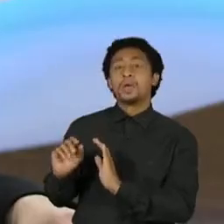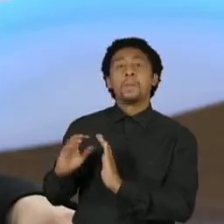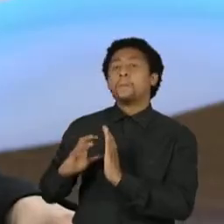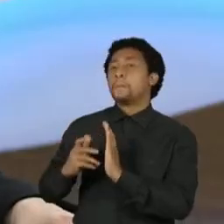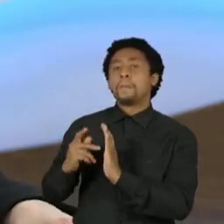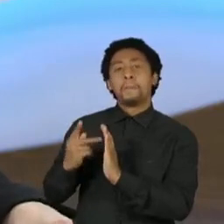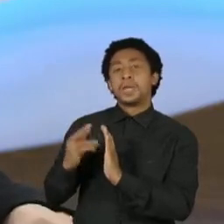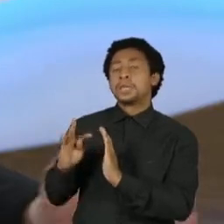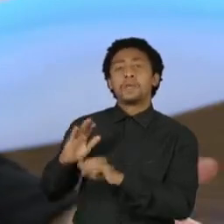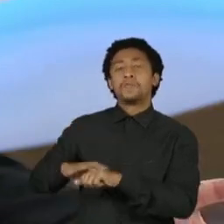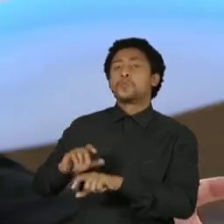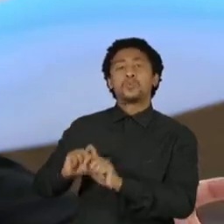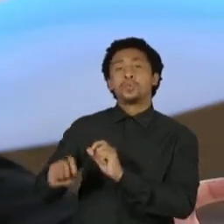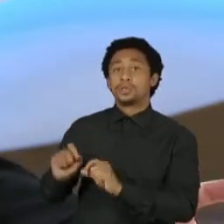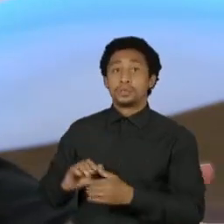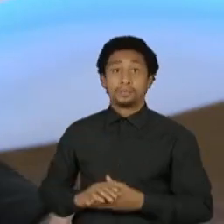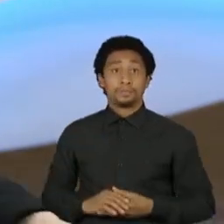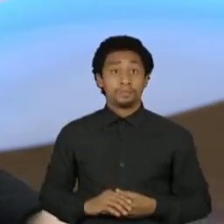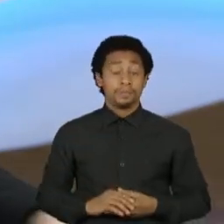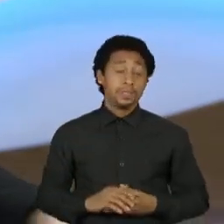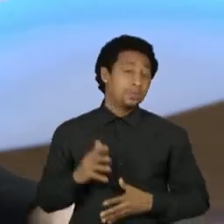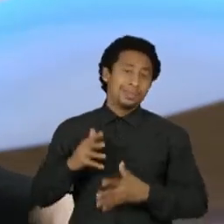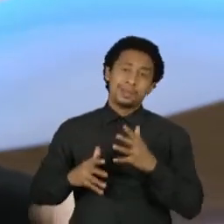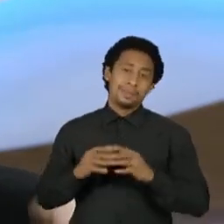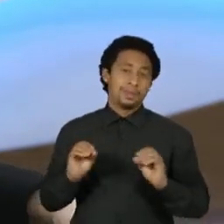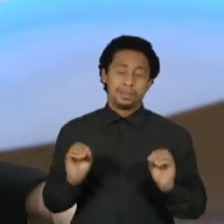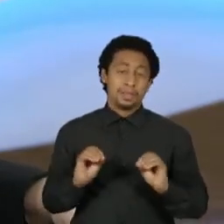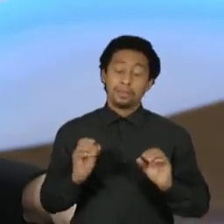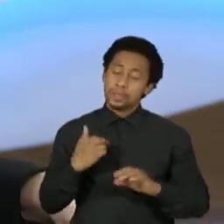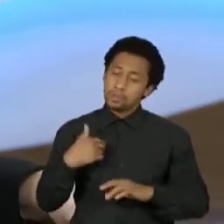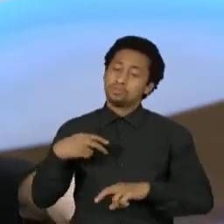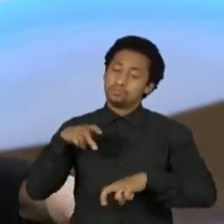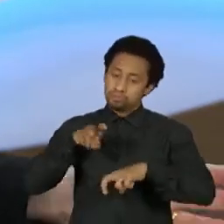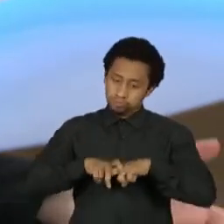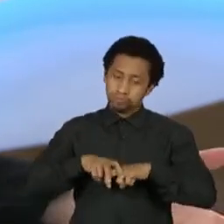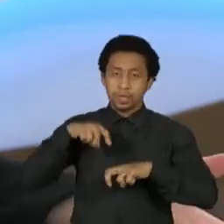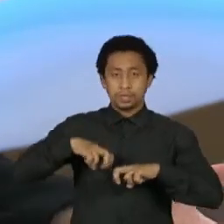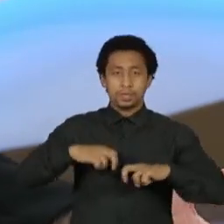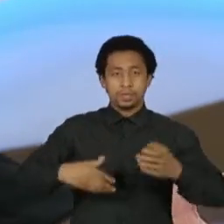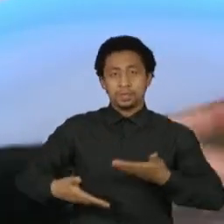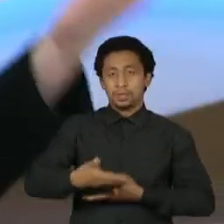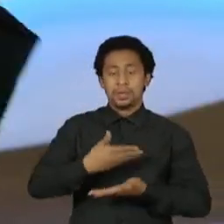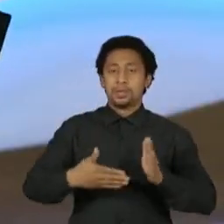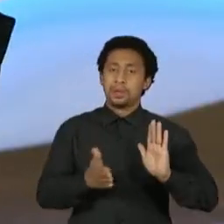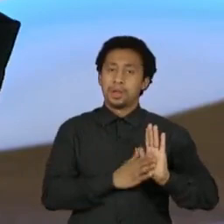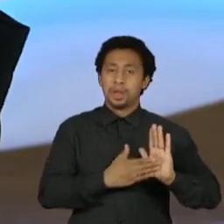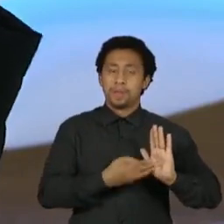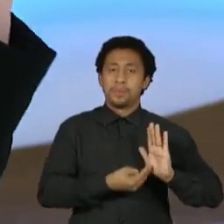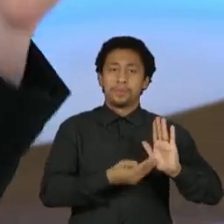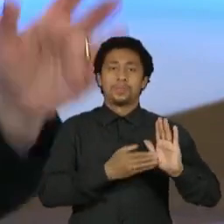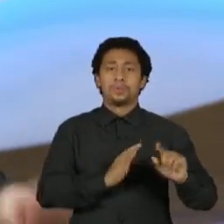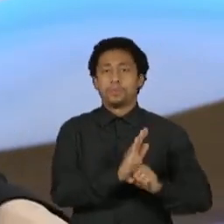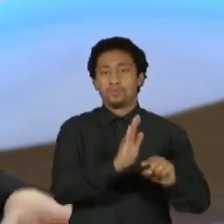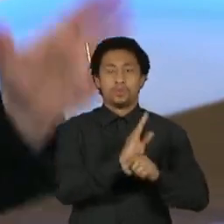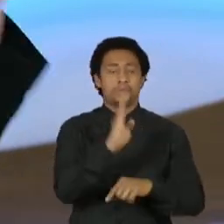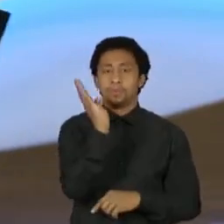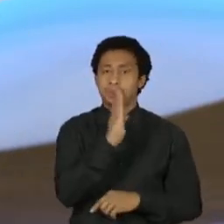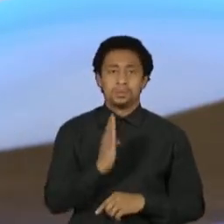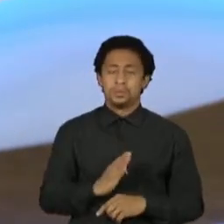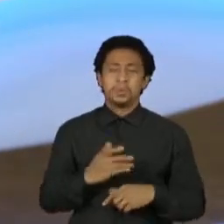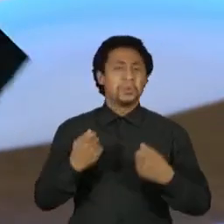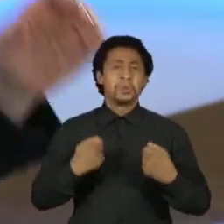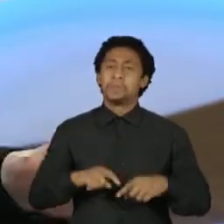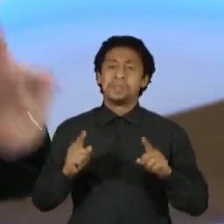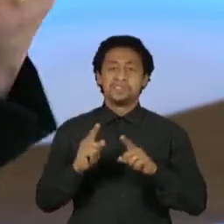não não me impede de Taís é só que eu vim para falar de Brasil né das soluções reais para o Brasil não precisa olhar sua legislatura grafia tá ali